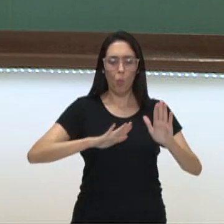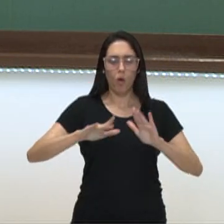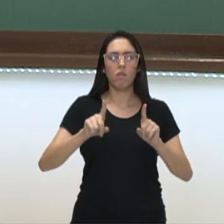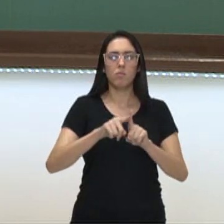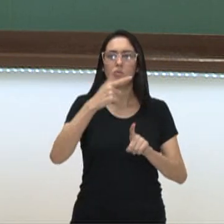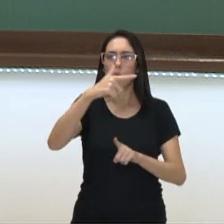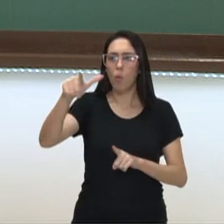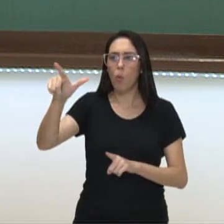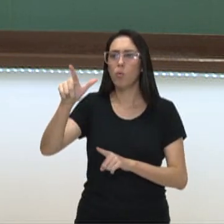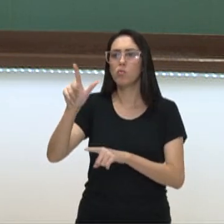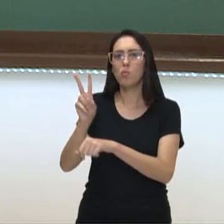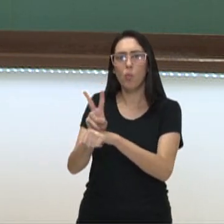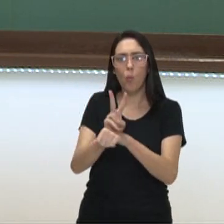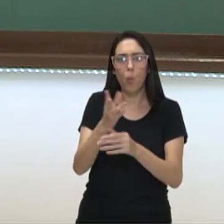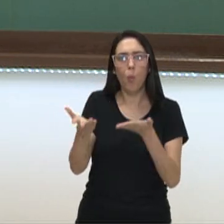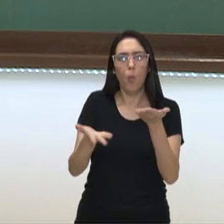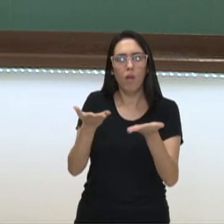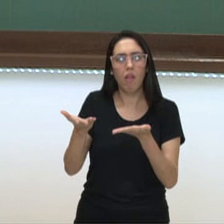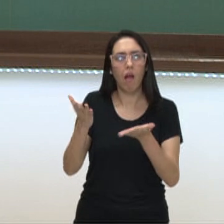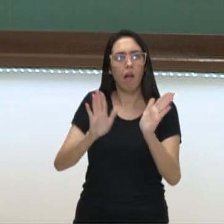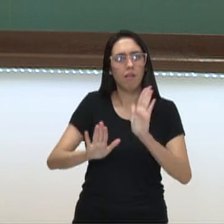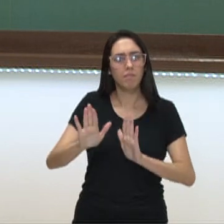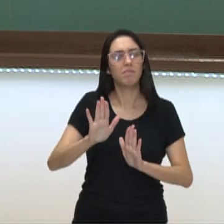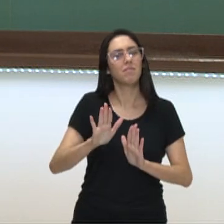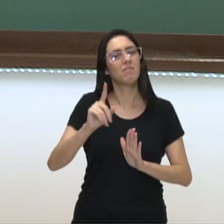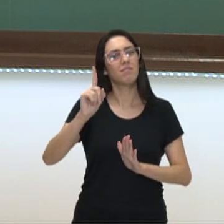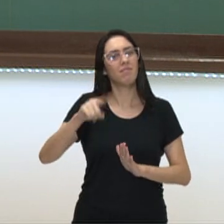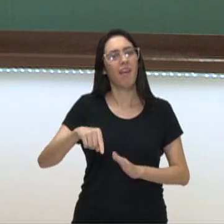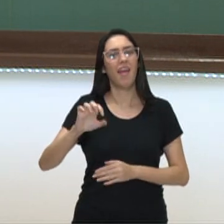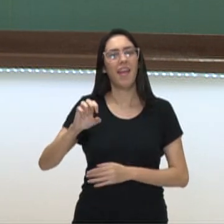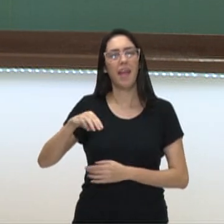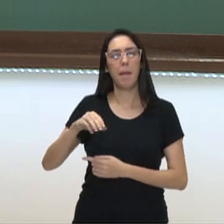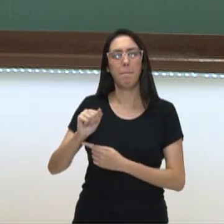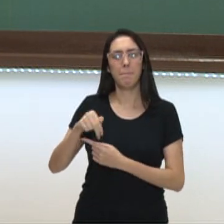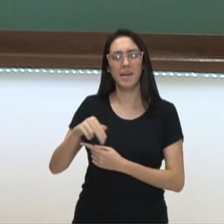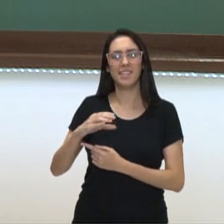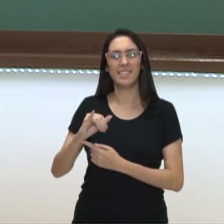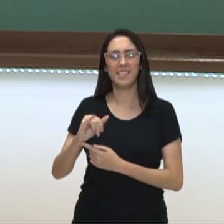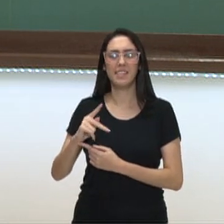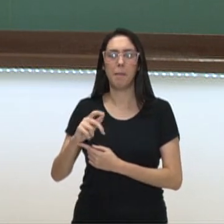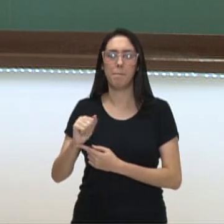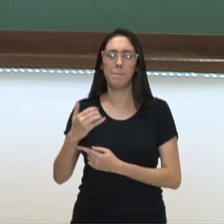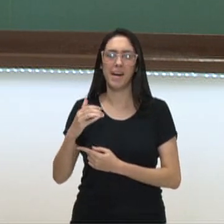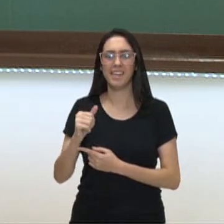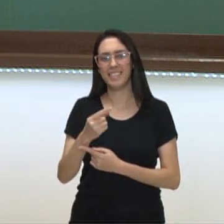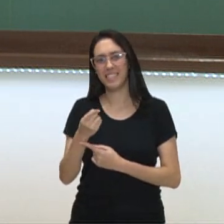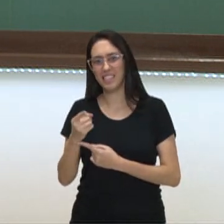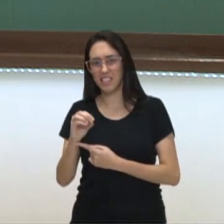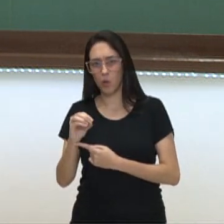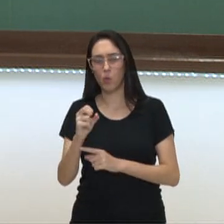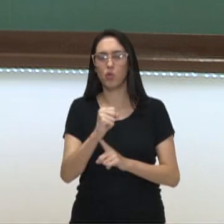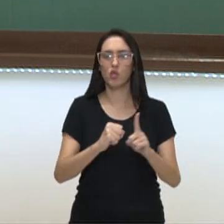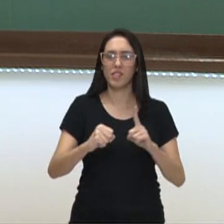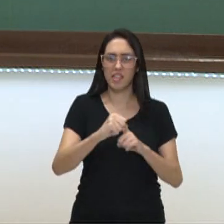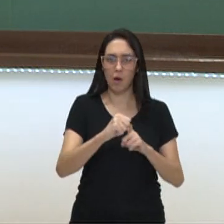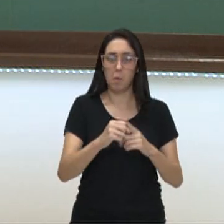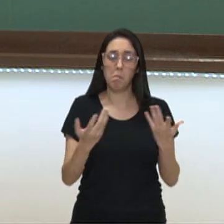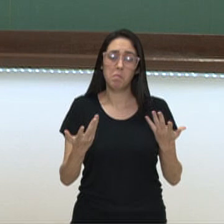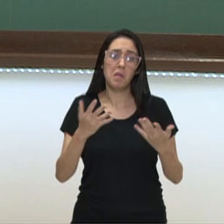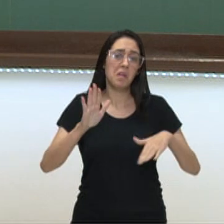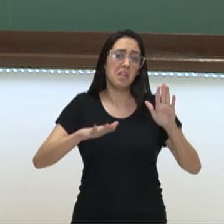outros, e isso vai me ajudando nessa emancipação social. Como eu falei, talvez você tenha colocado alguma